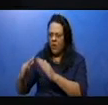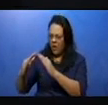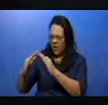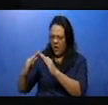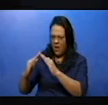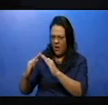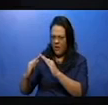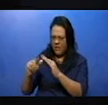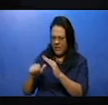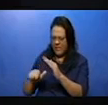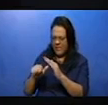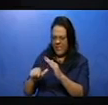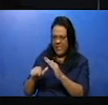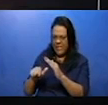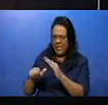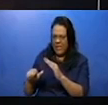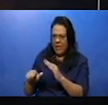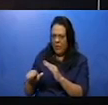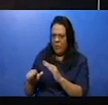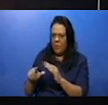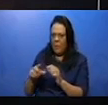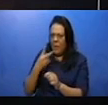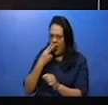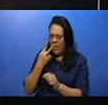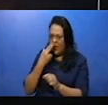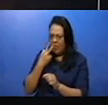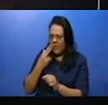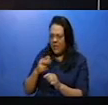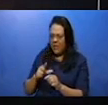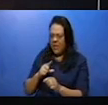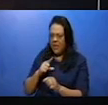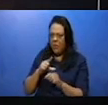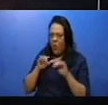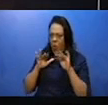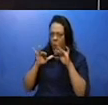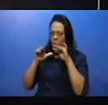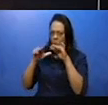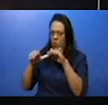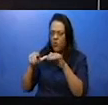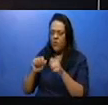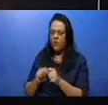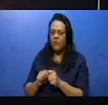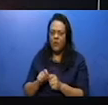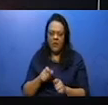com cara de casa mal assombrada mesmo. Uma figura muito sinistra.